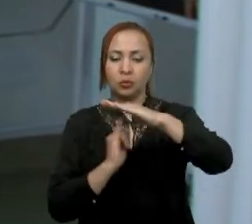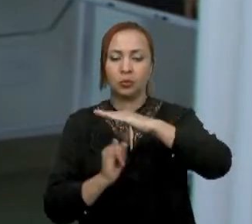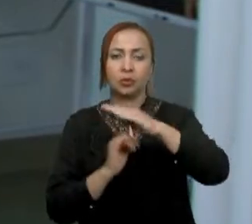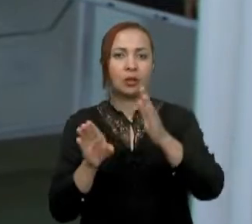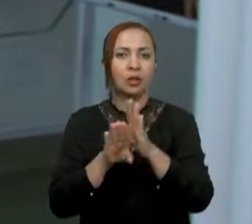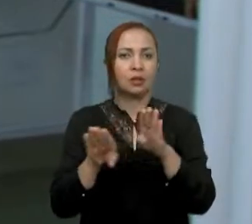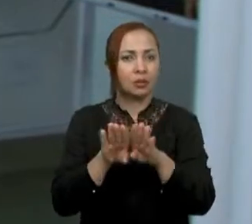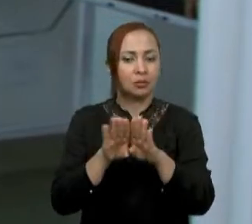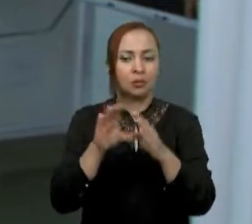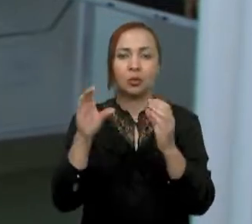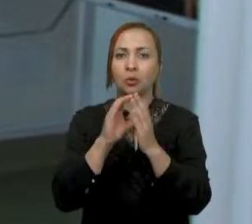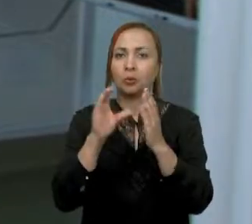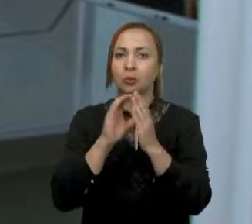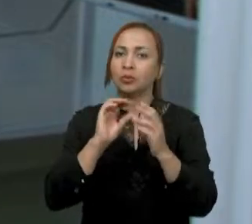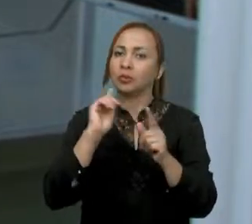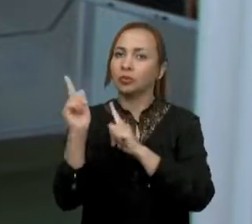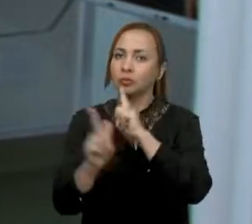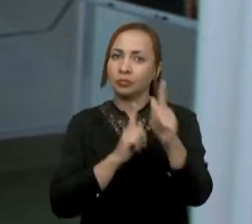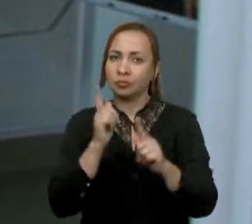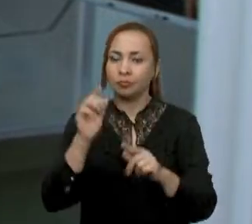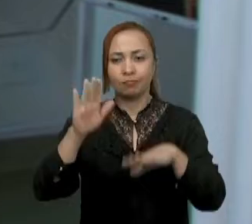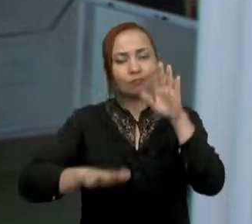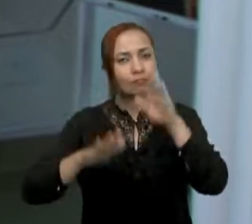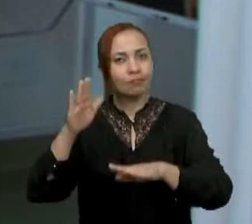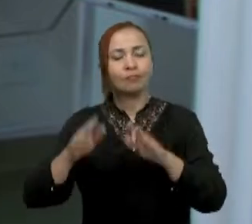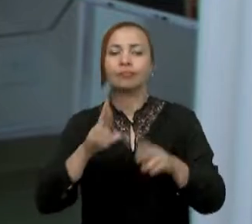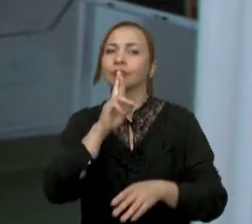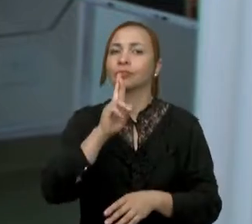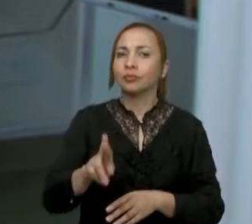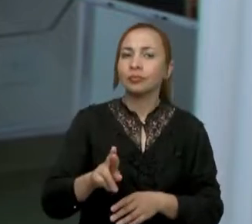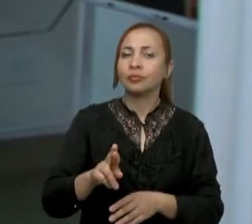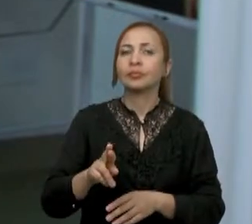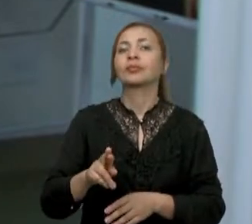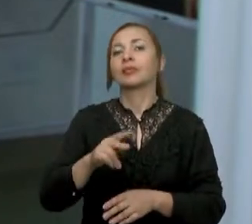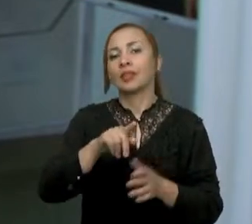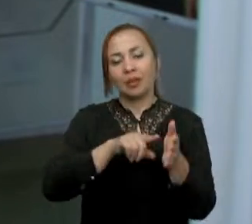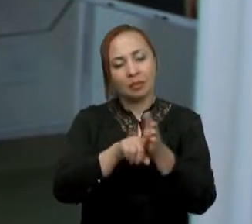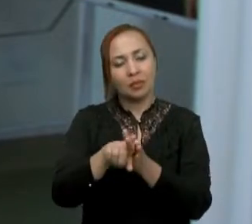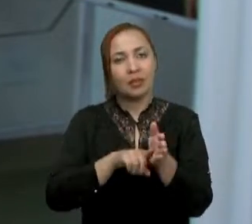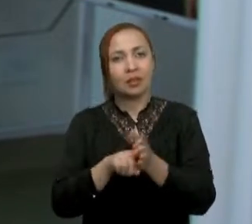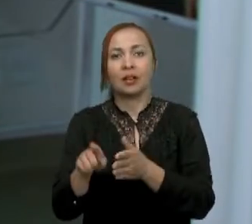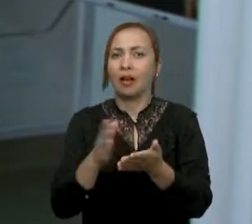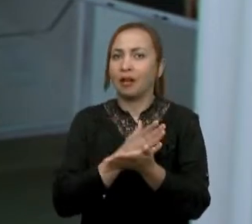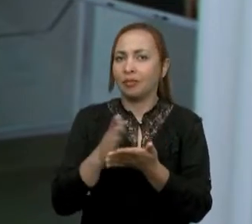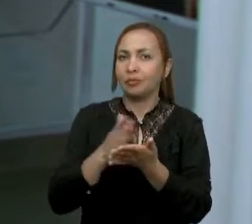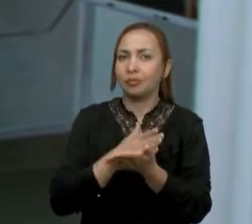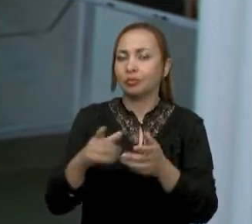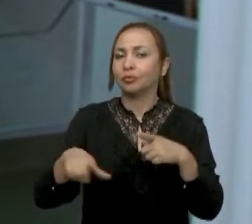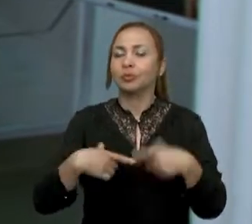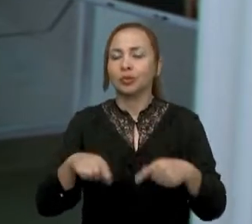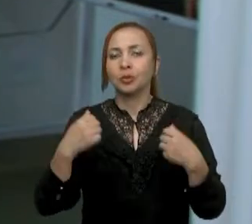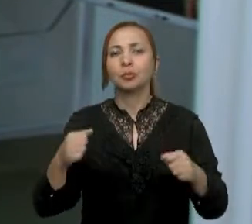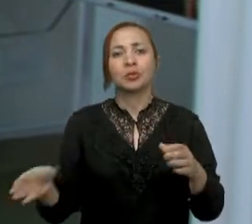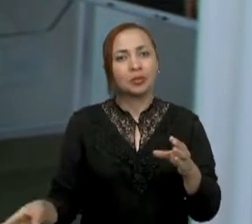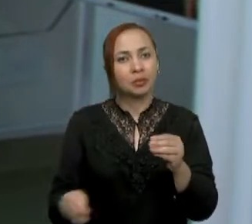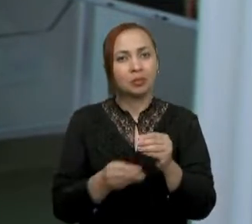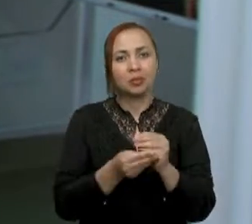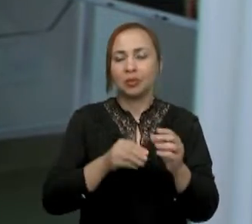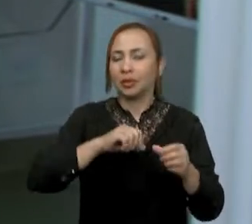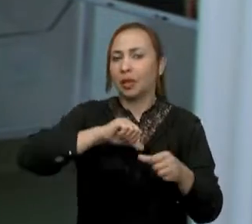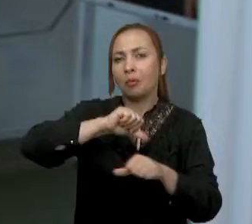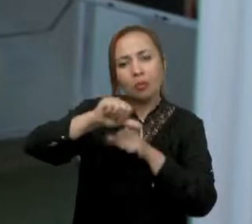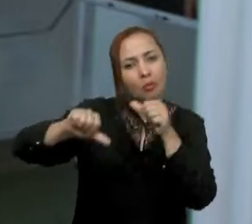instituição e para a comunidade de maneira geral que dependendo do resultado das pesquisas algumas ações elas podem ser